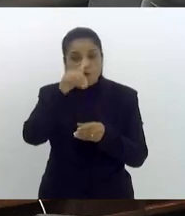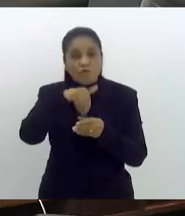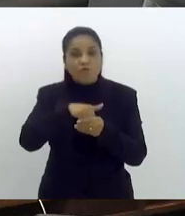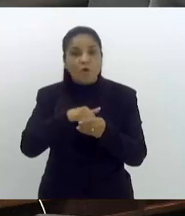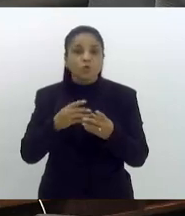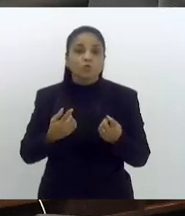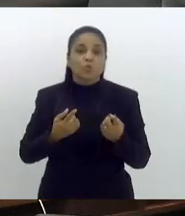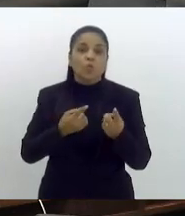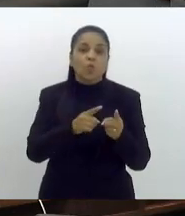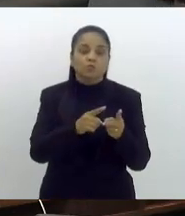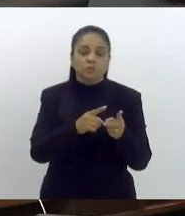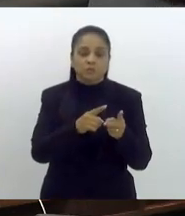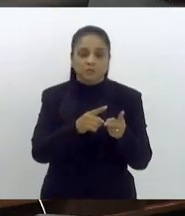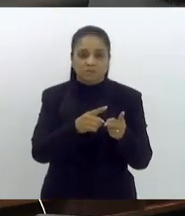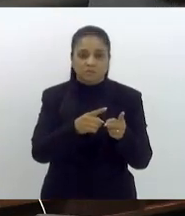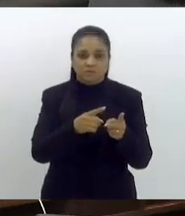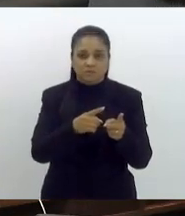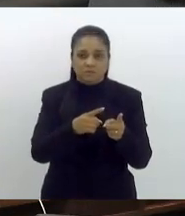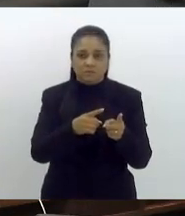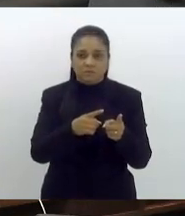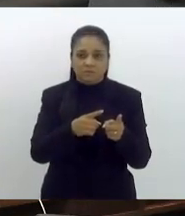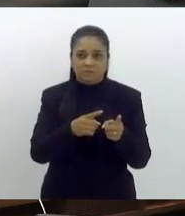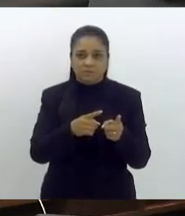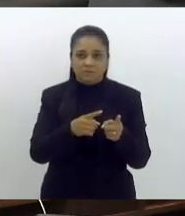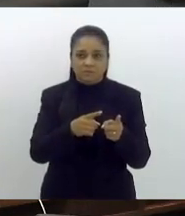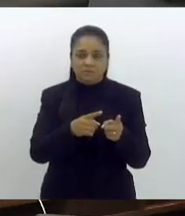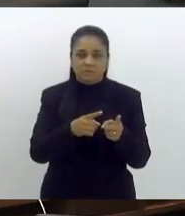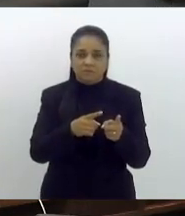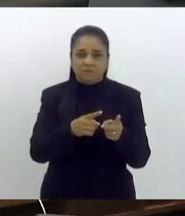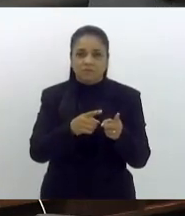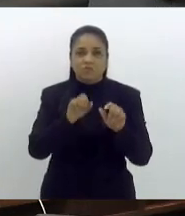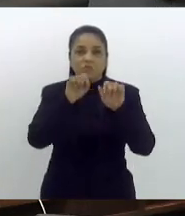de votação tem que votar no